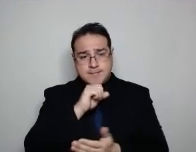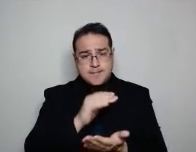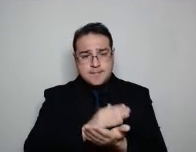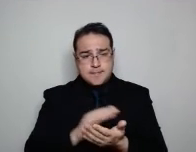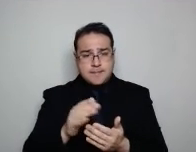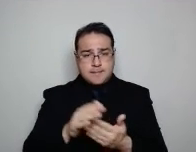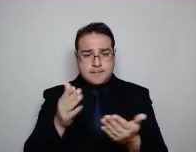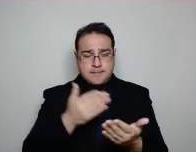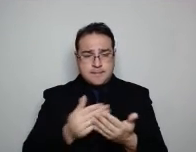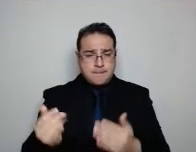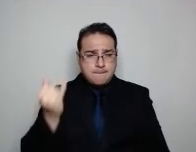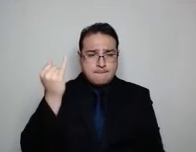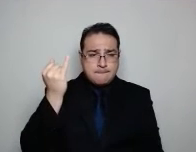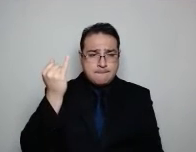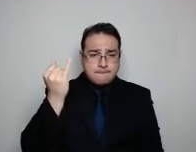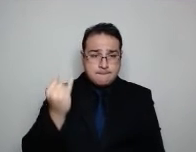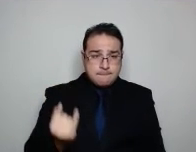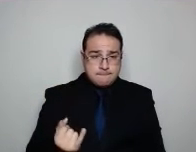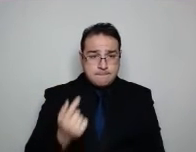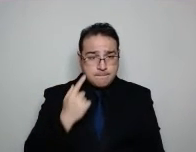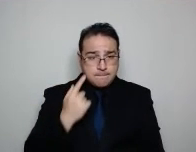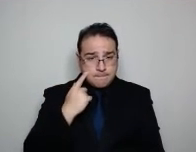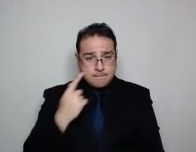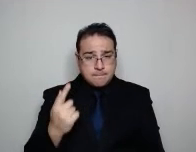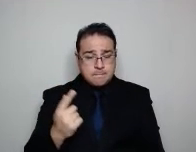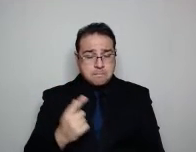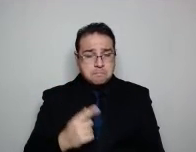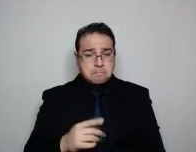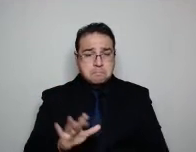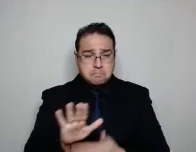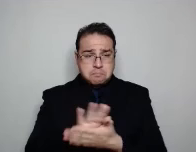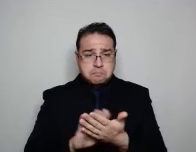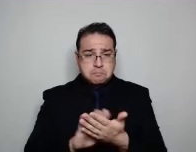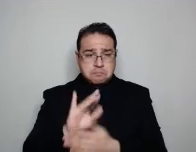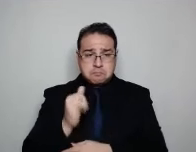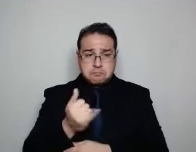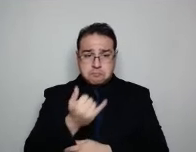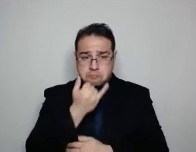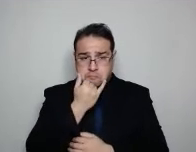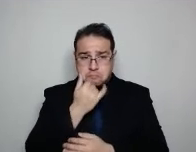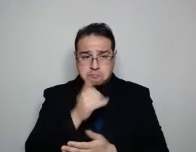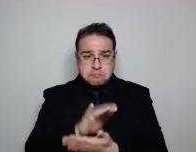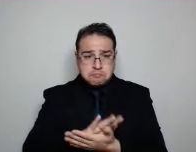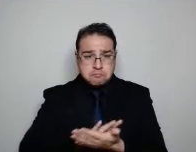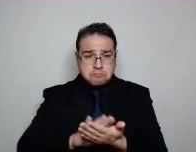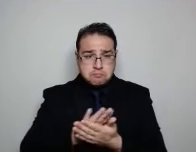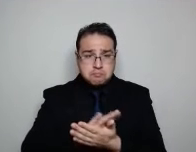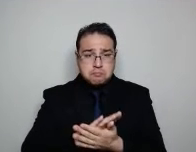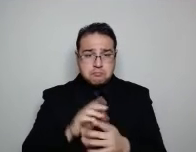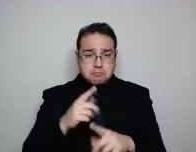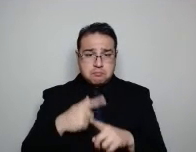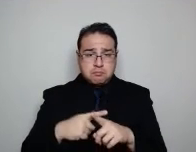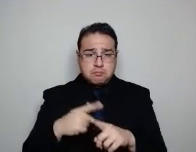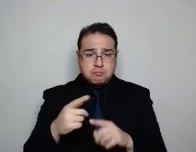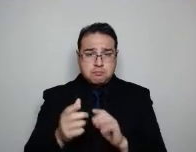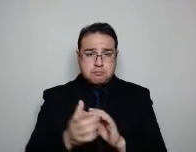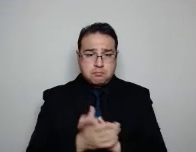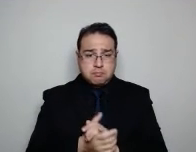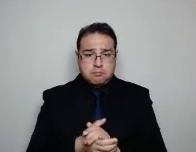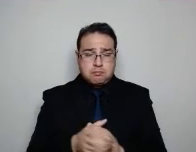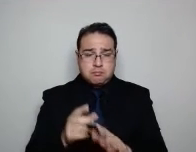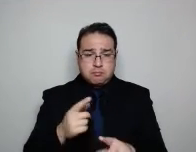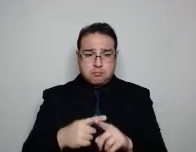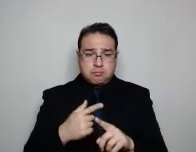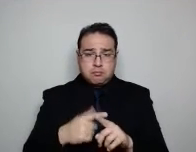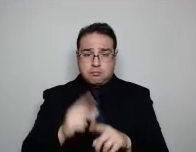peso, aparentemente assim, sem justificativas, e aí em razão da demora do diagnóstico, por não ser um diagnóstico